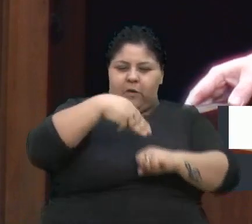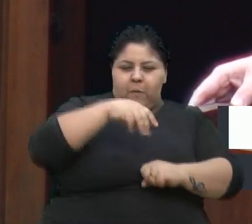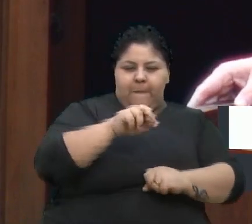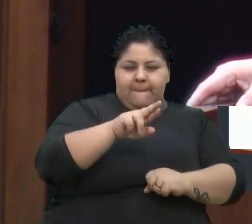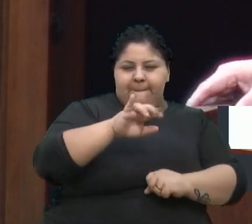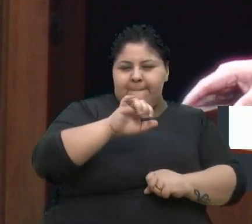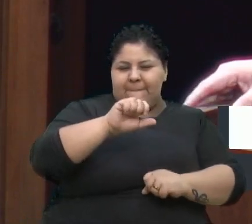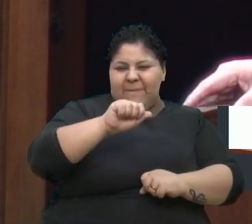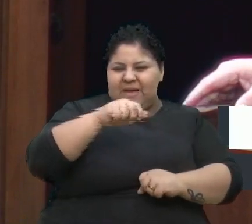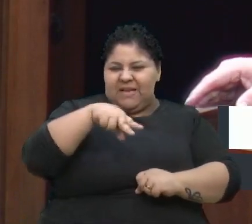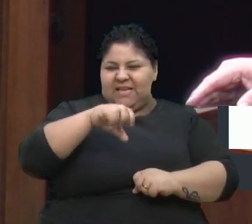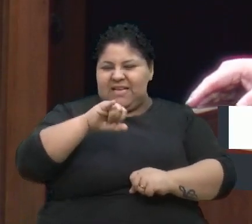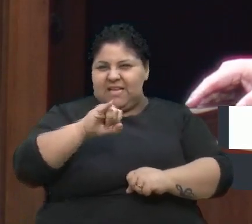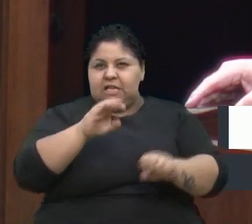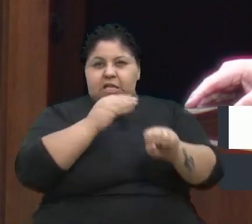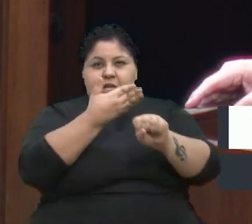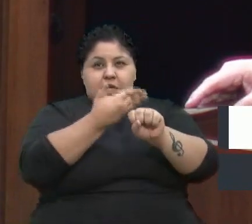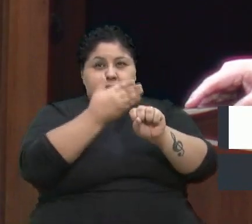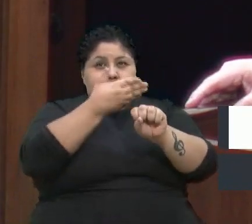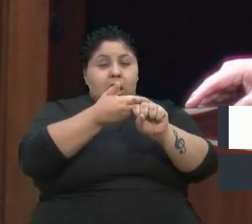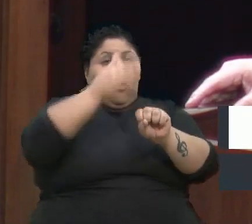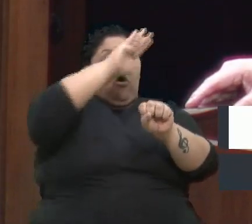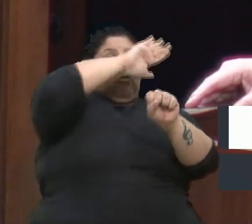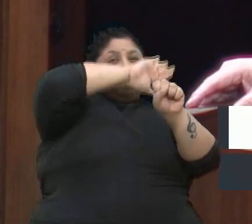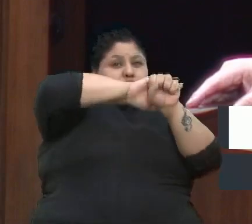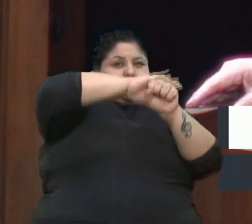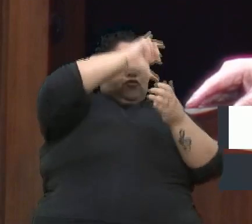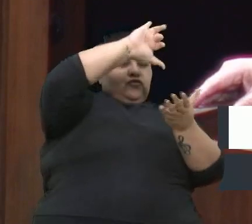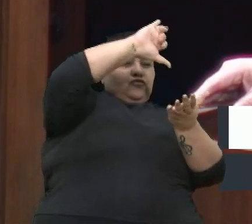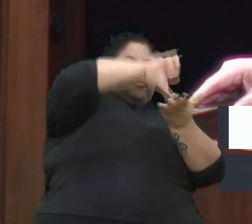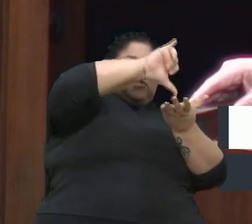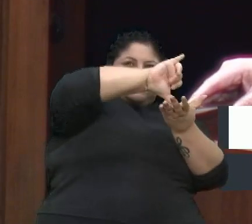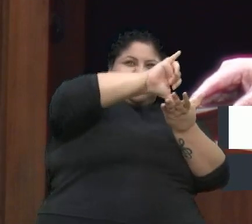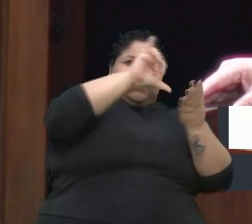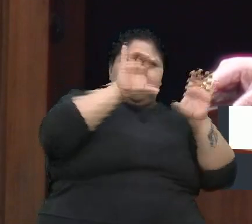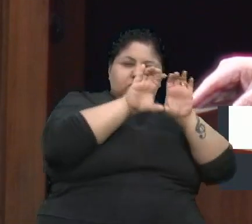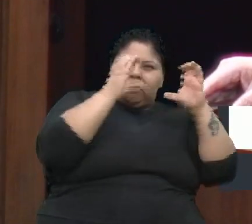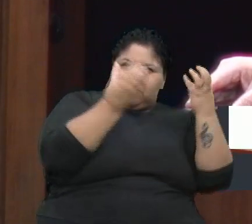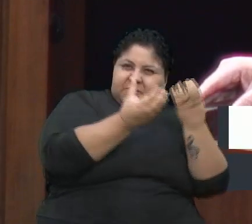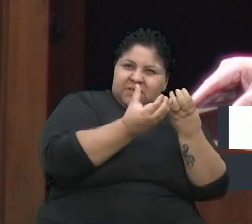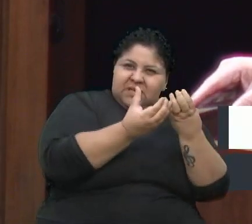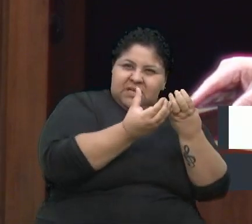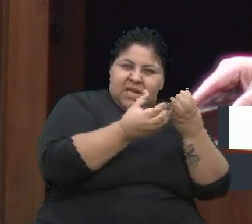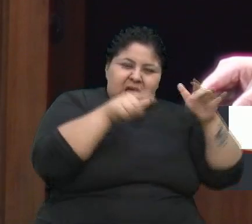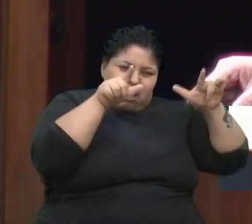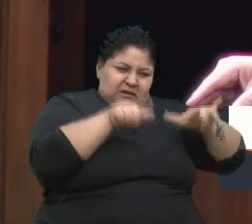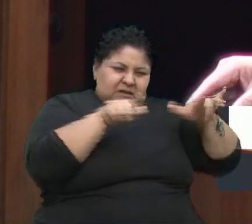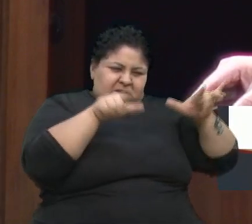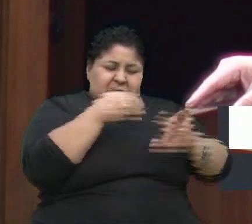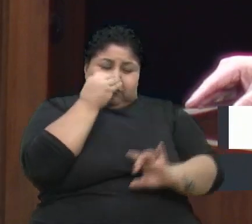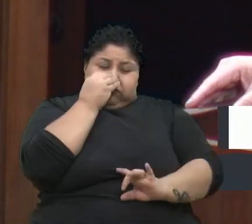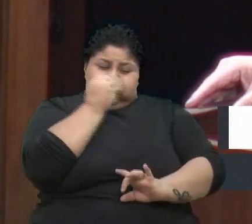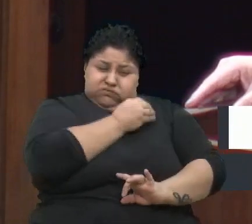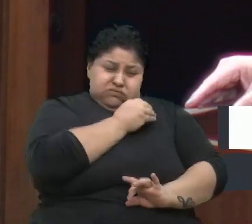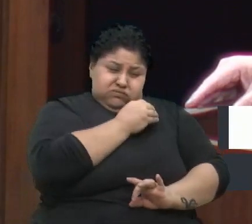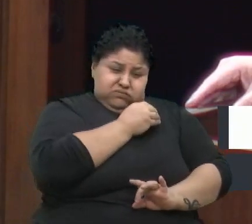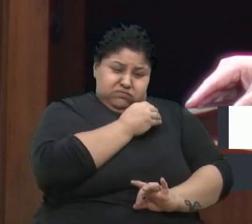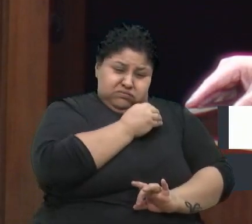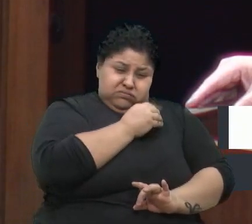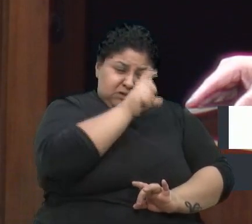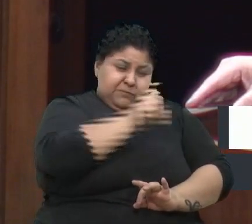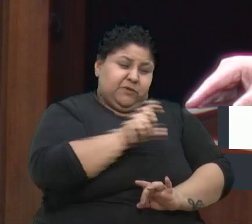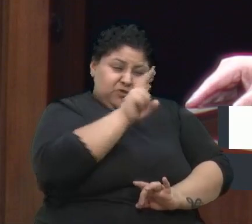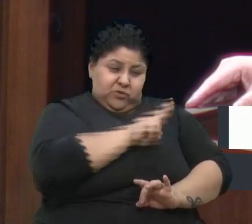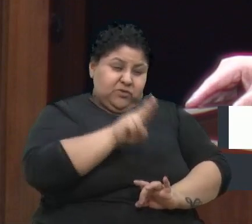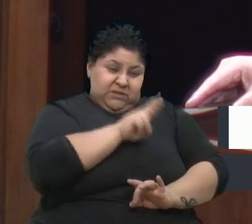um espaço que, infelizmente, estava uma área degradada, uma área que as pessoas acabavam usando como até depósito de lixo.